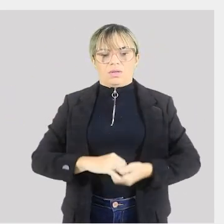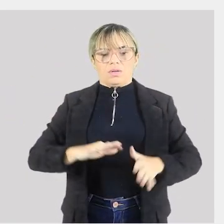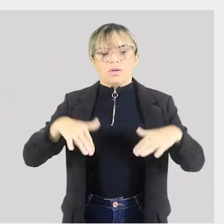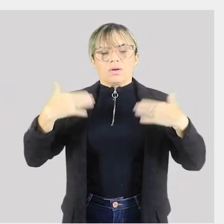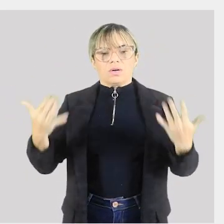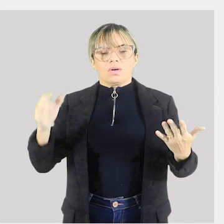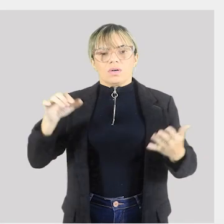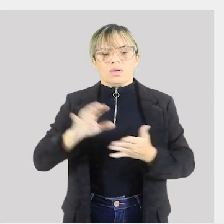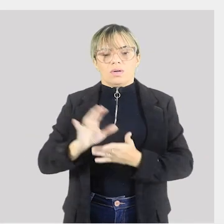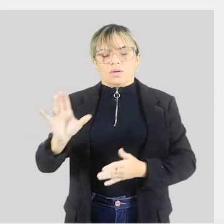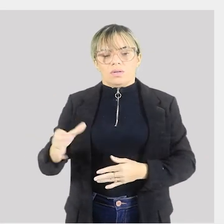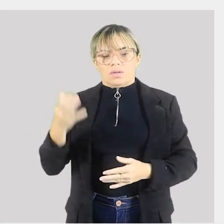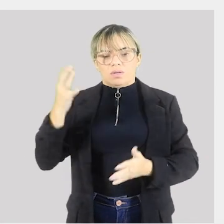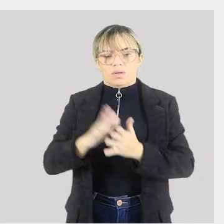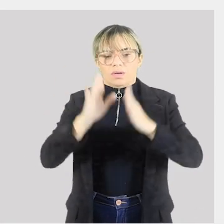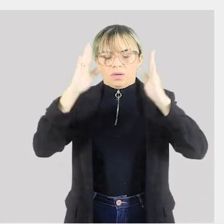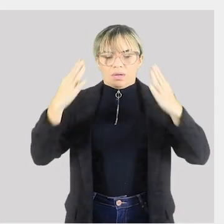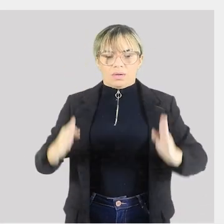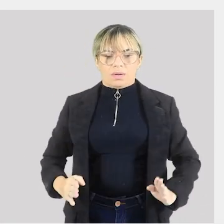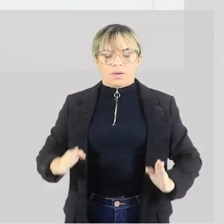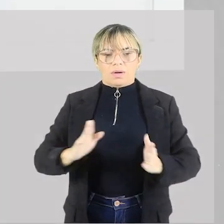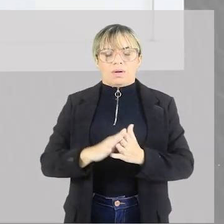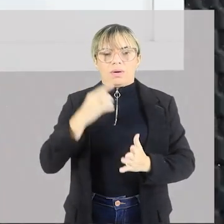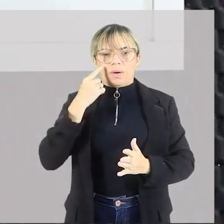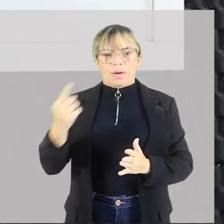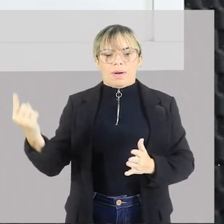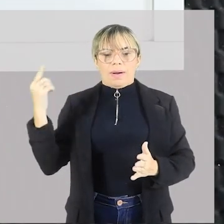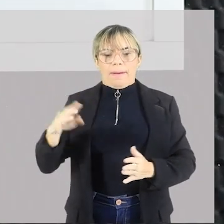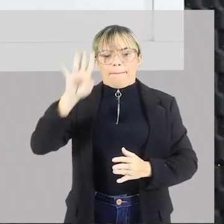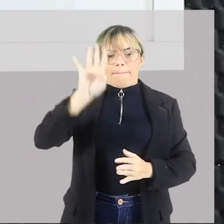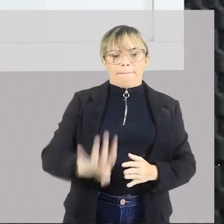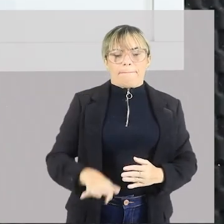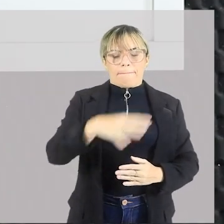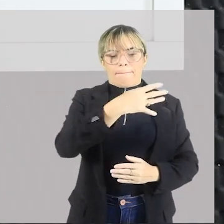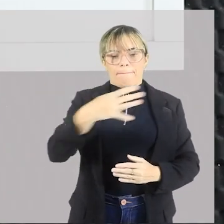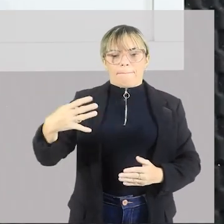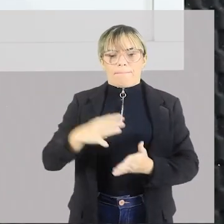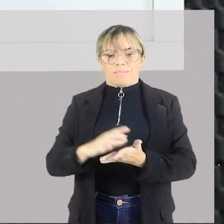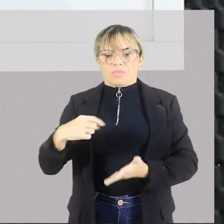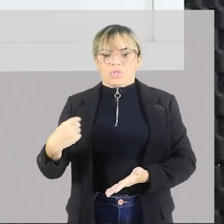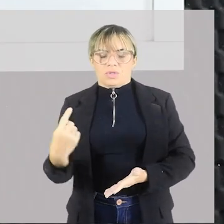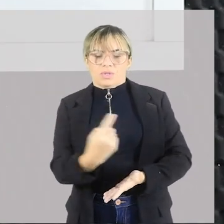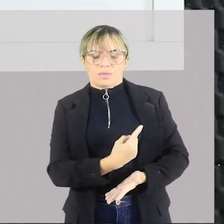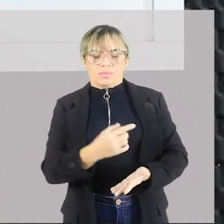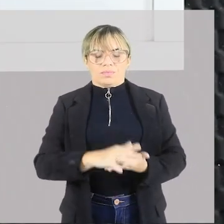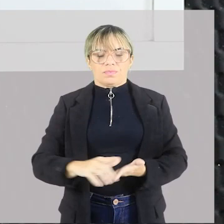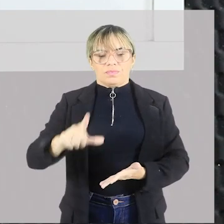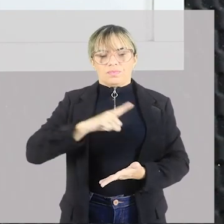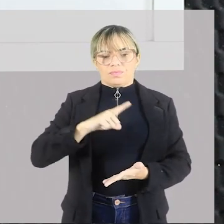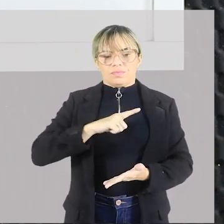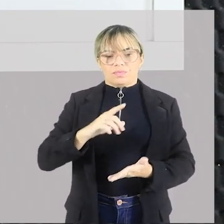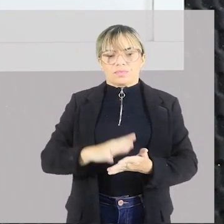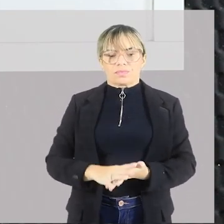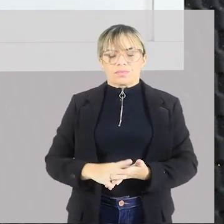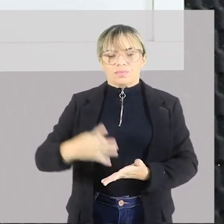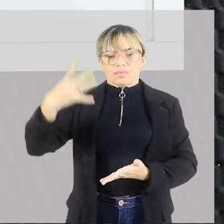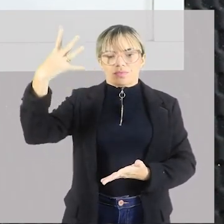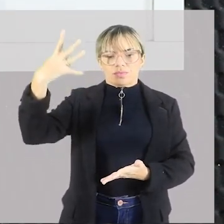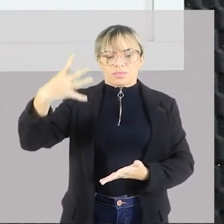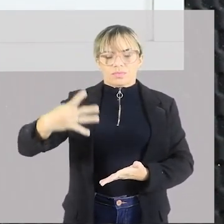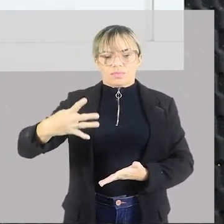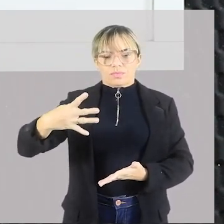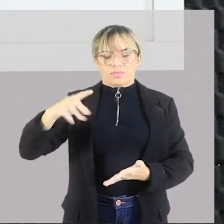acontece aqui se você analisar eh bem essa tabela nós temos aqui quatro pessoas na